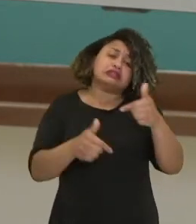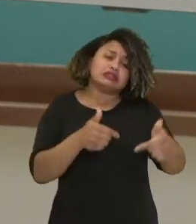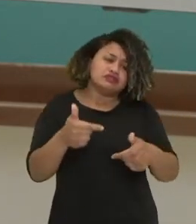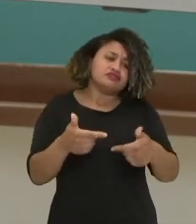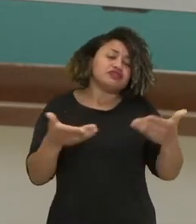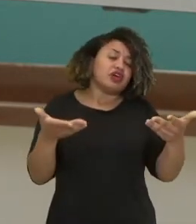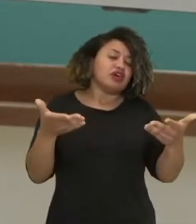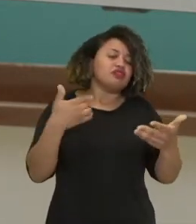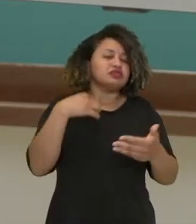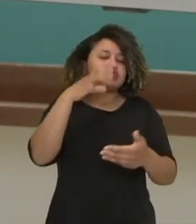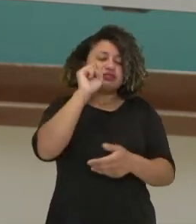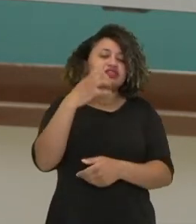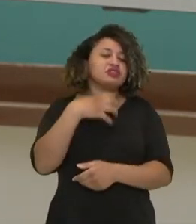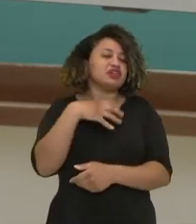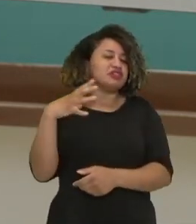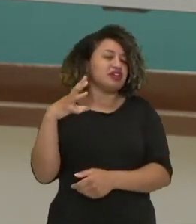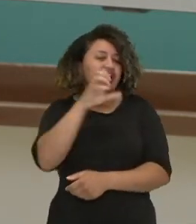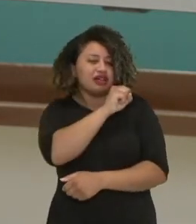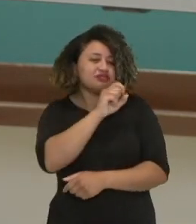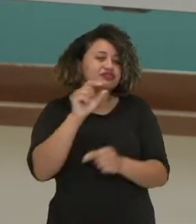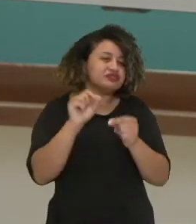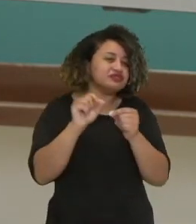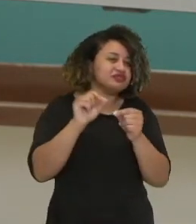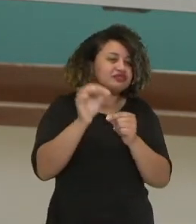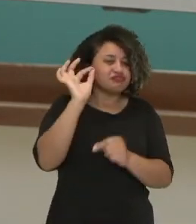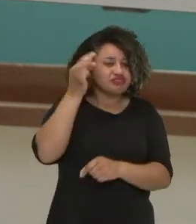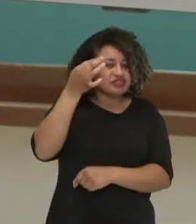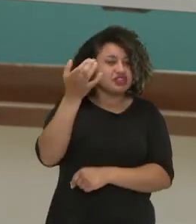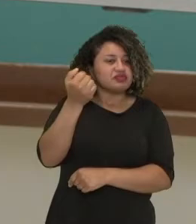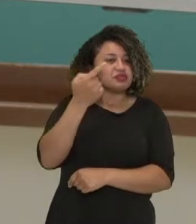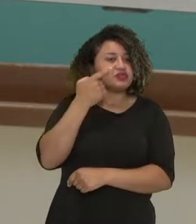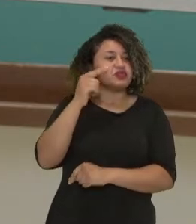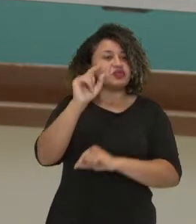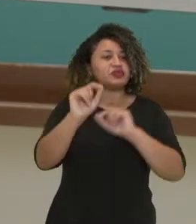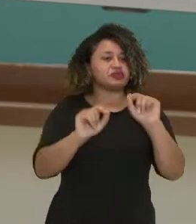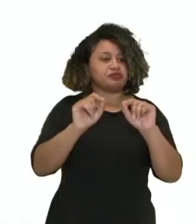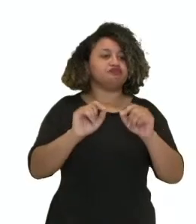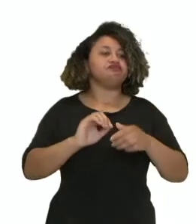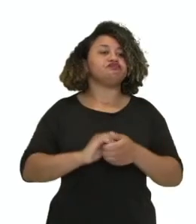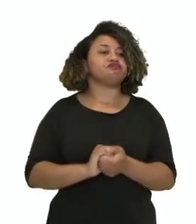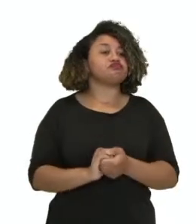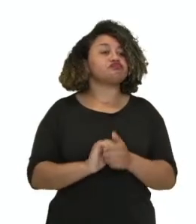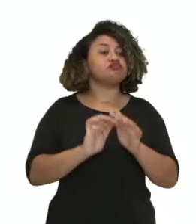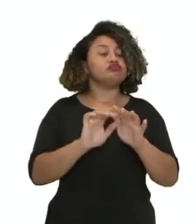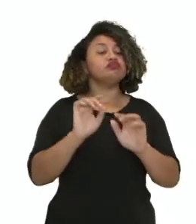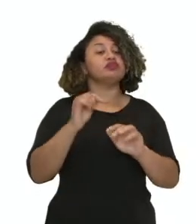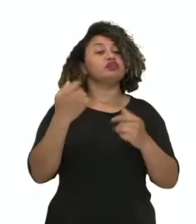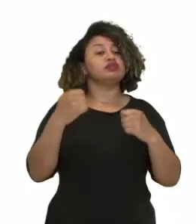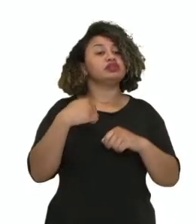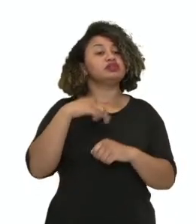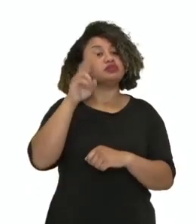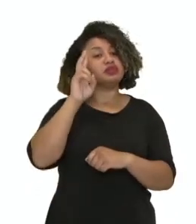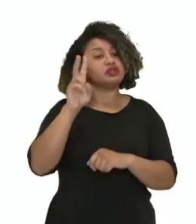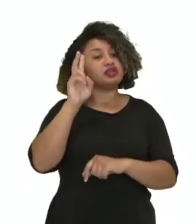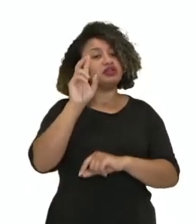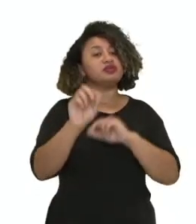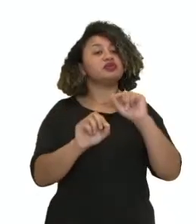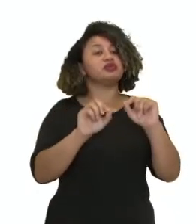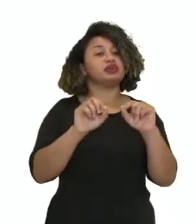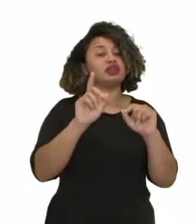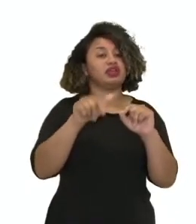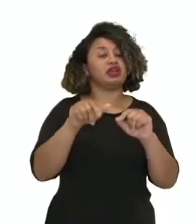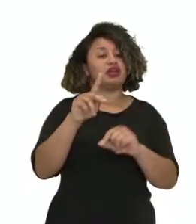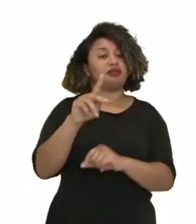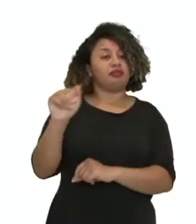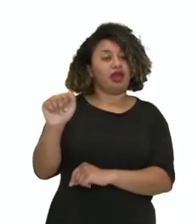Vamos aprender uma maneira mais rápida? Então, acompanhe aqui, pessoal. Primeiro, precisamos lembrar o que é uma